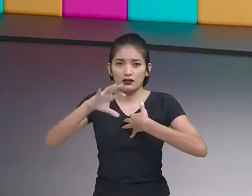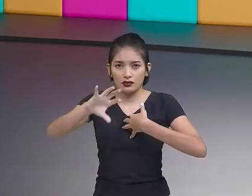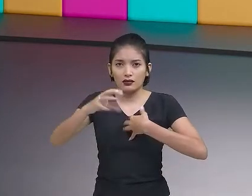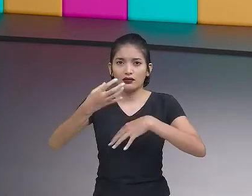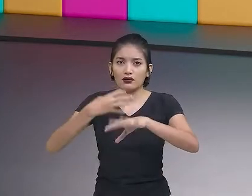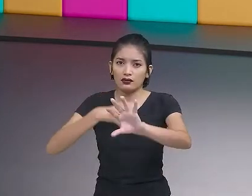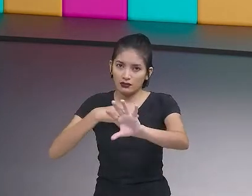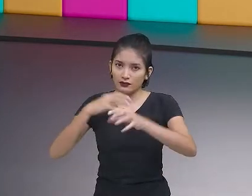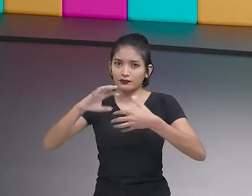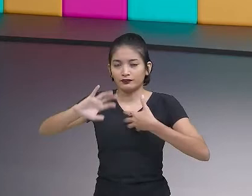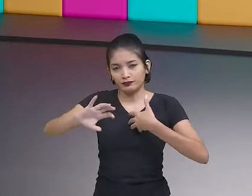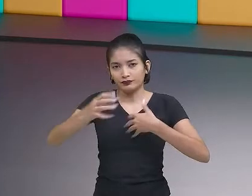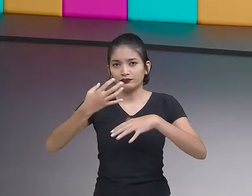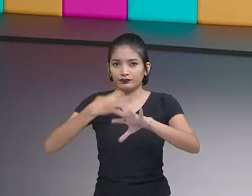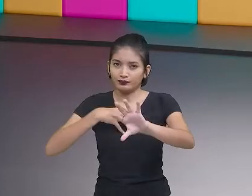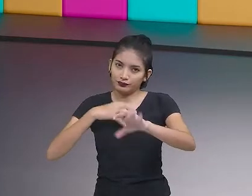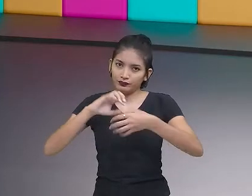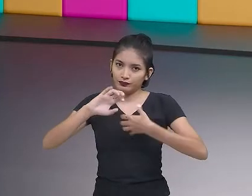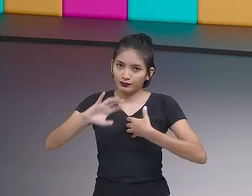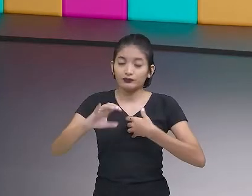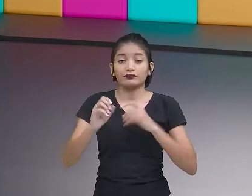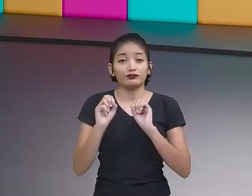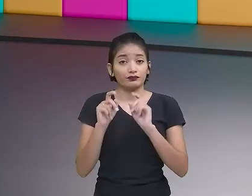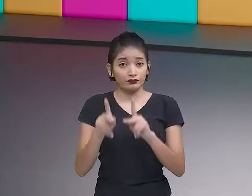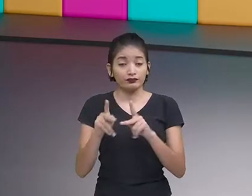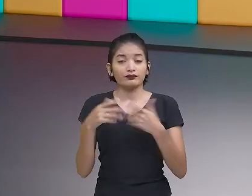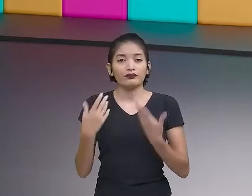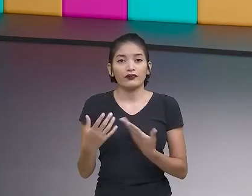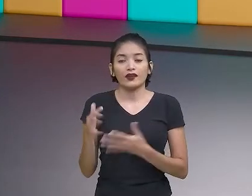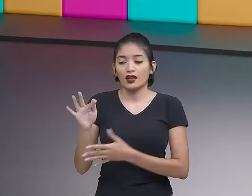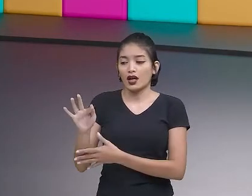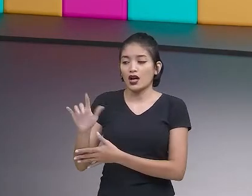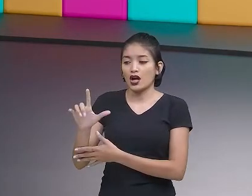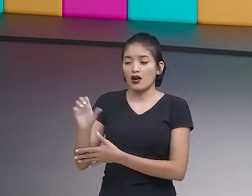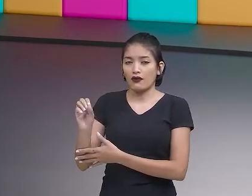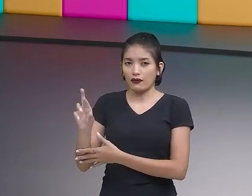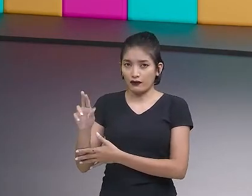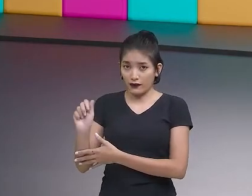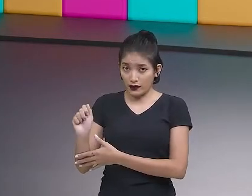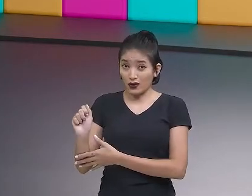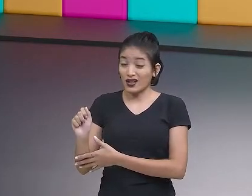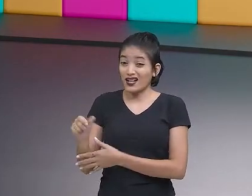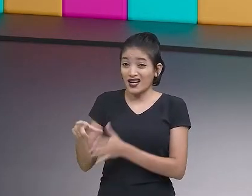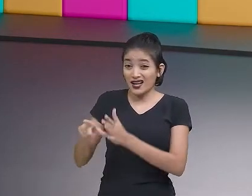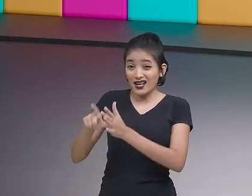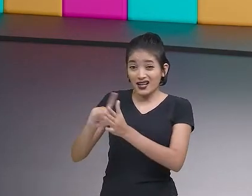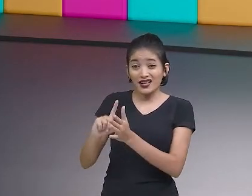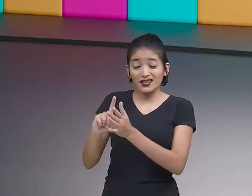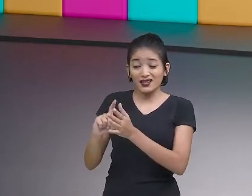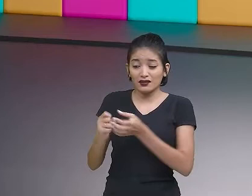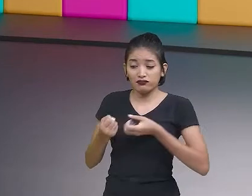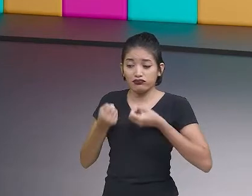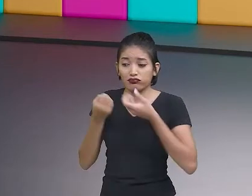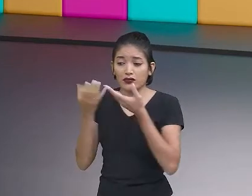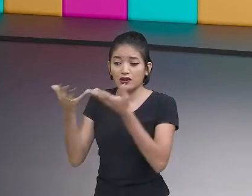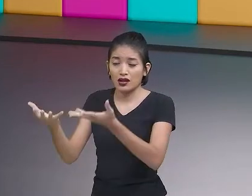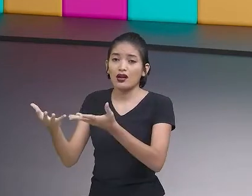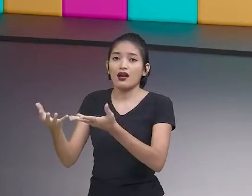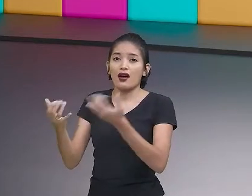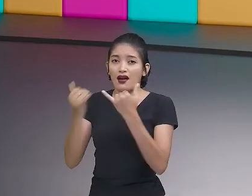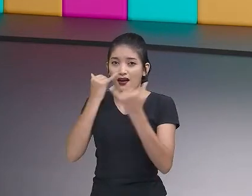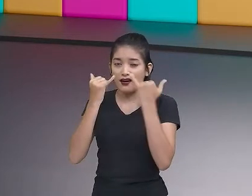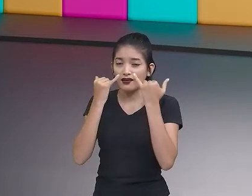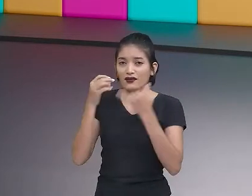da empatia. Então, a Flora, antes de passar a notícia da Maria,